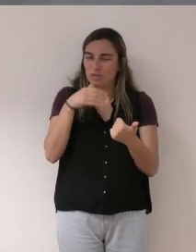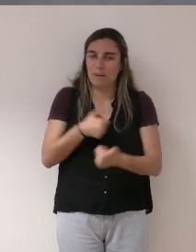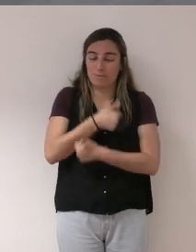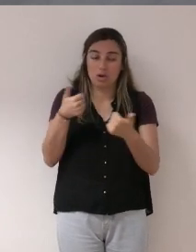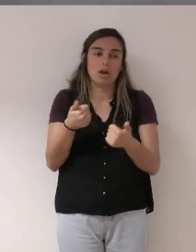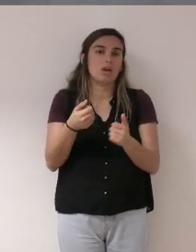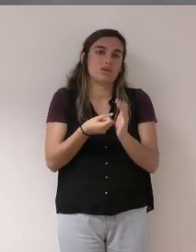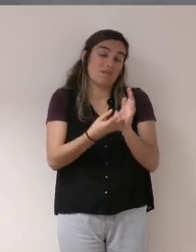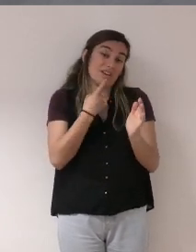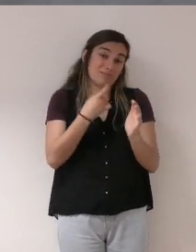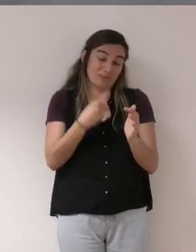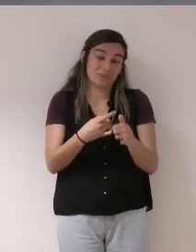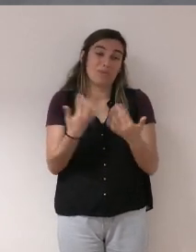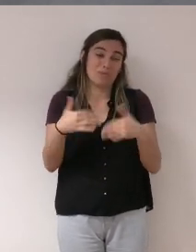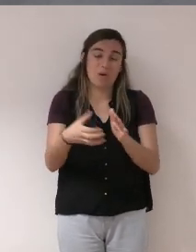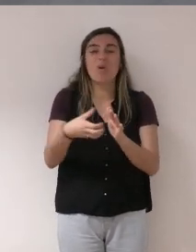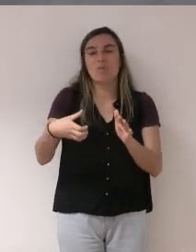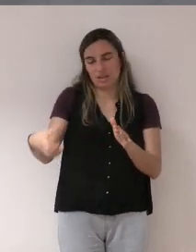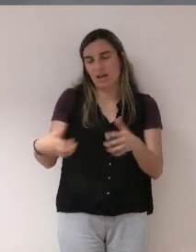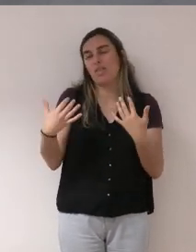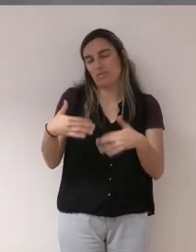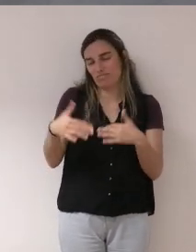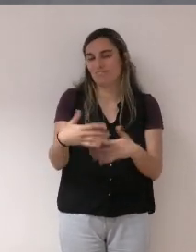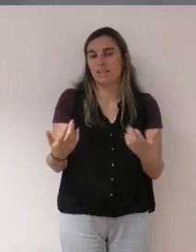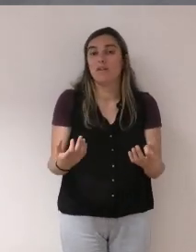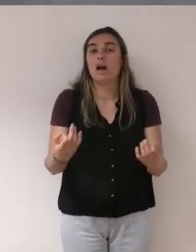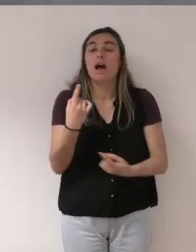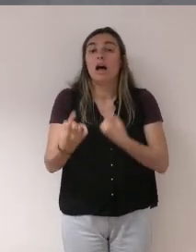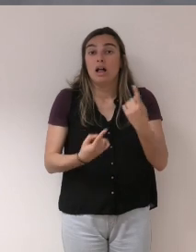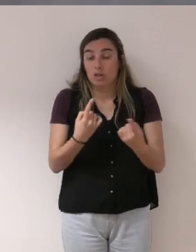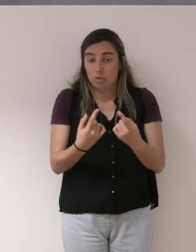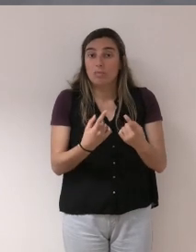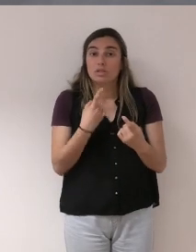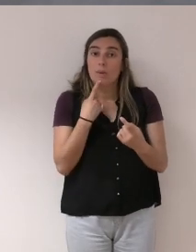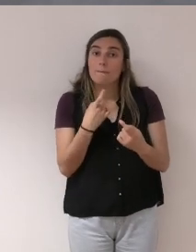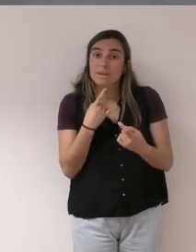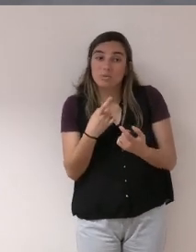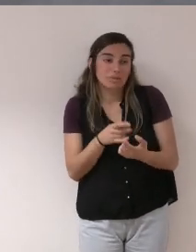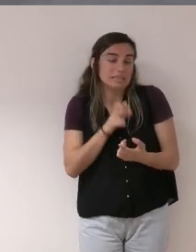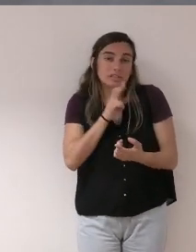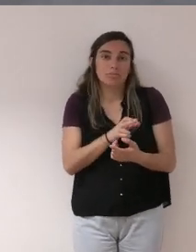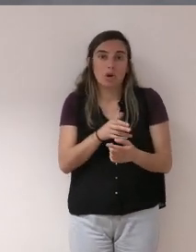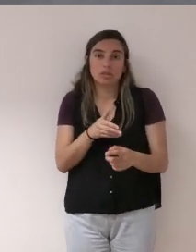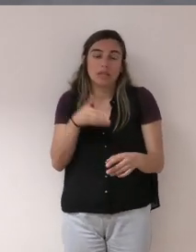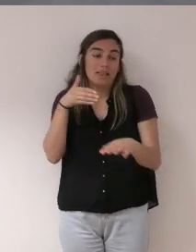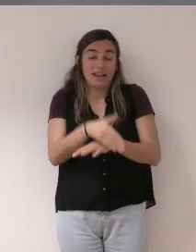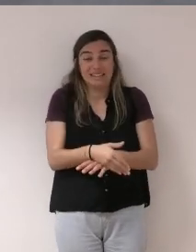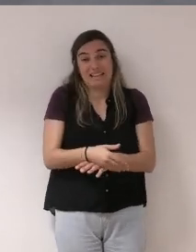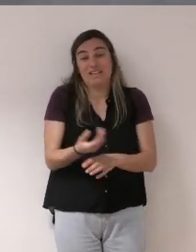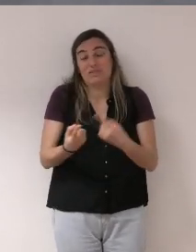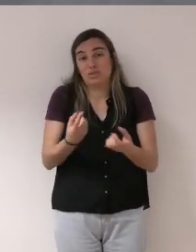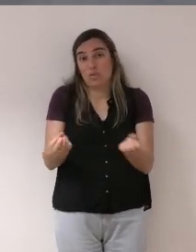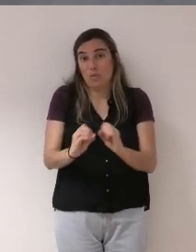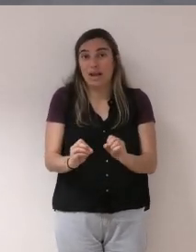são várias questões complexas, algumas delas não têm exatamente a resposta, mas começar por dizer, neste